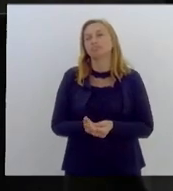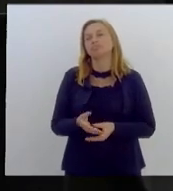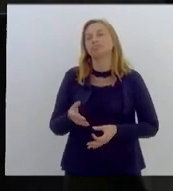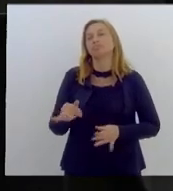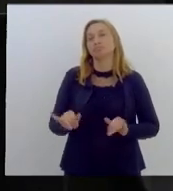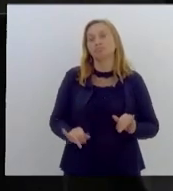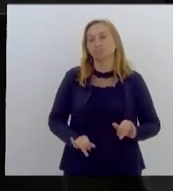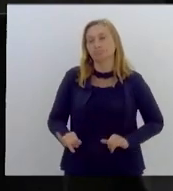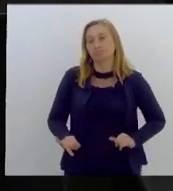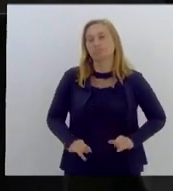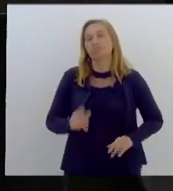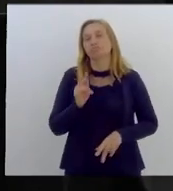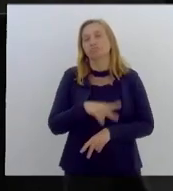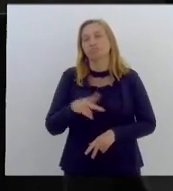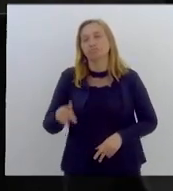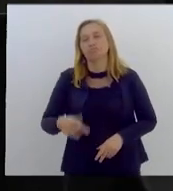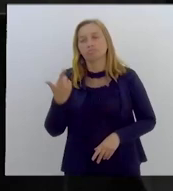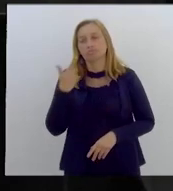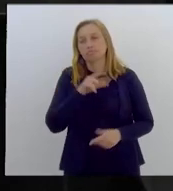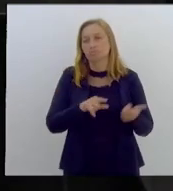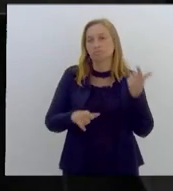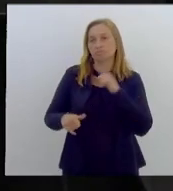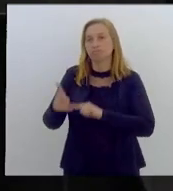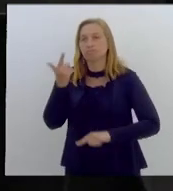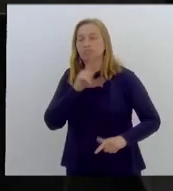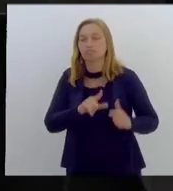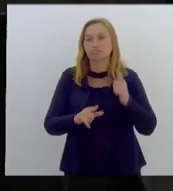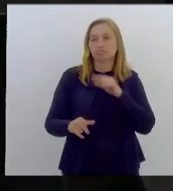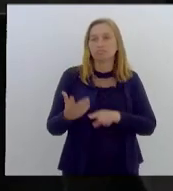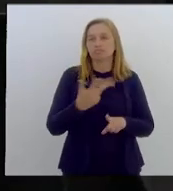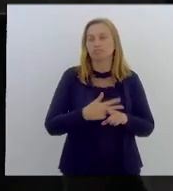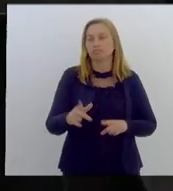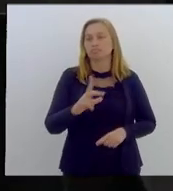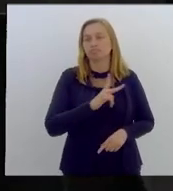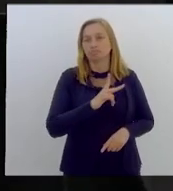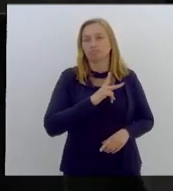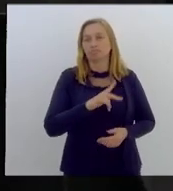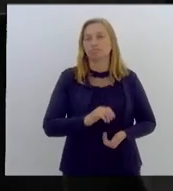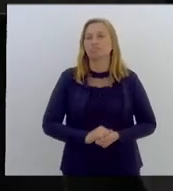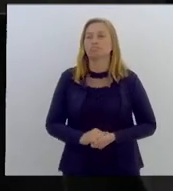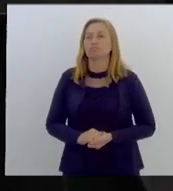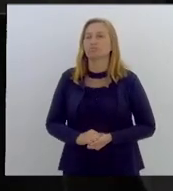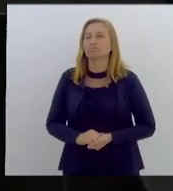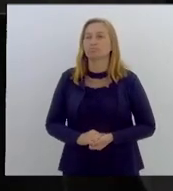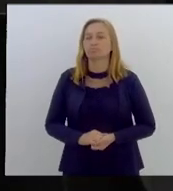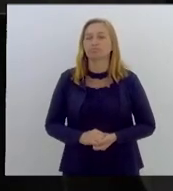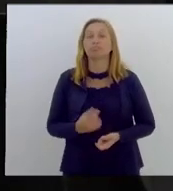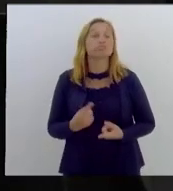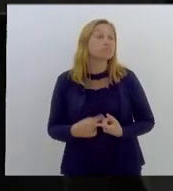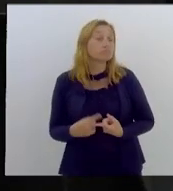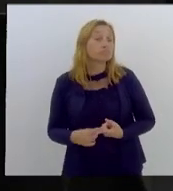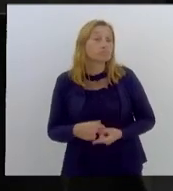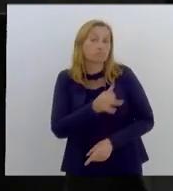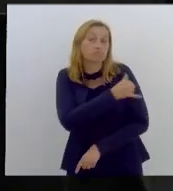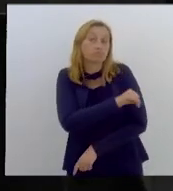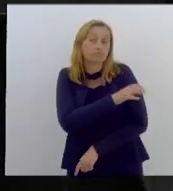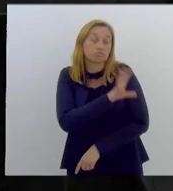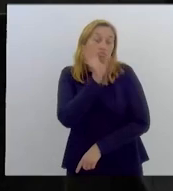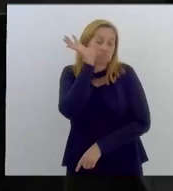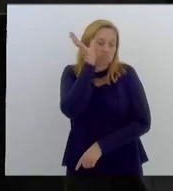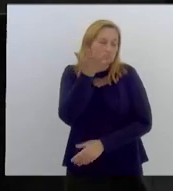sofrimento e os professores vão conseguindo vitórias individuais Por que que o Rio de Janeiro não resolve